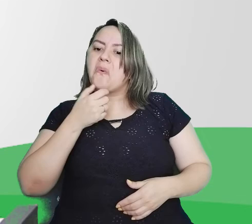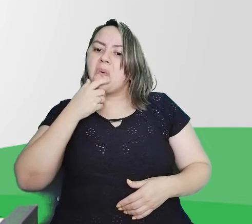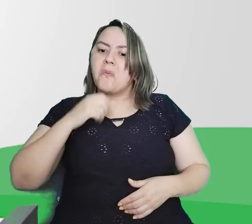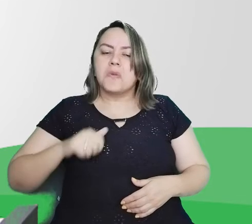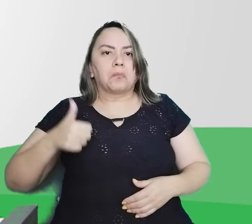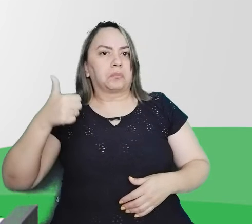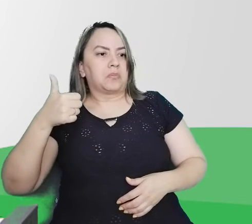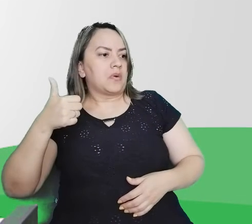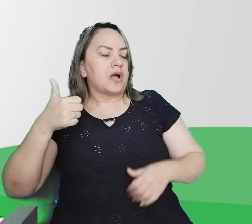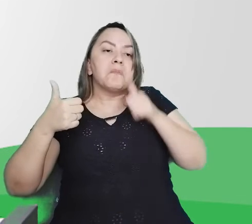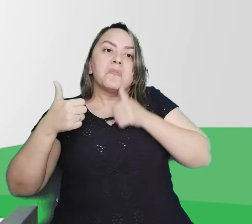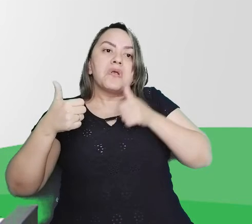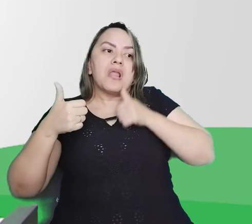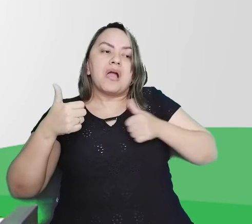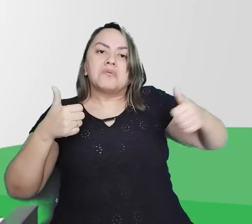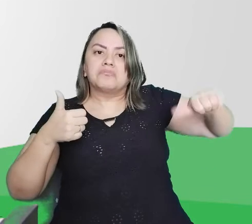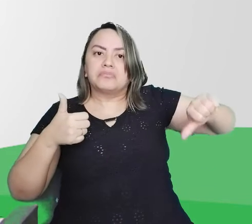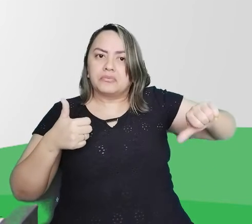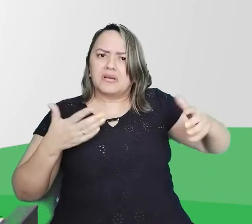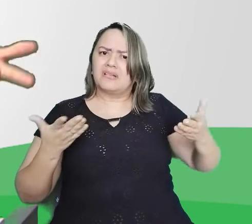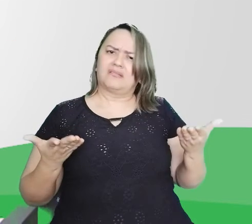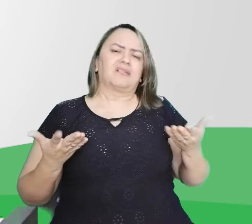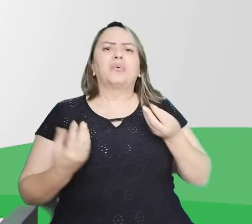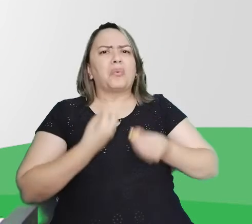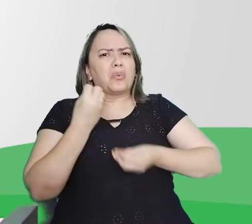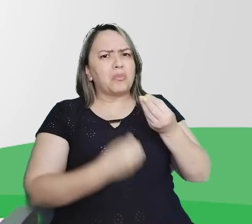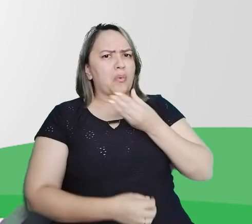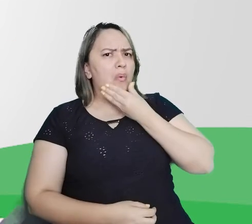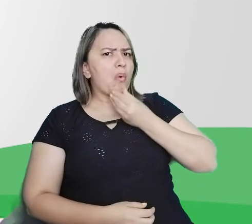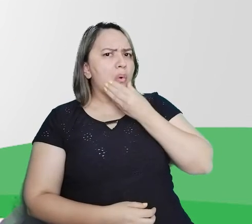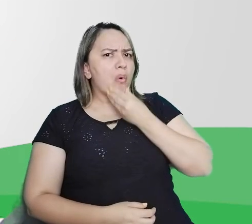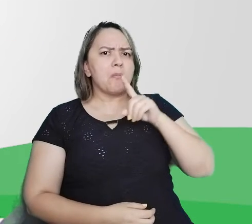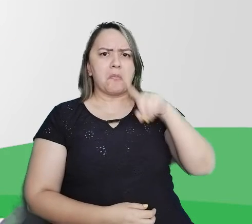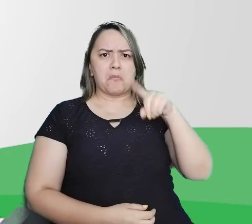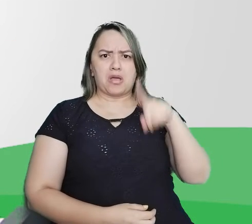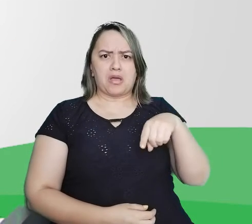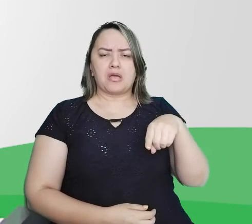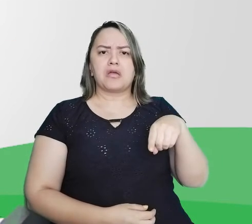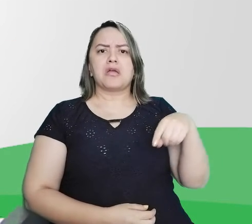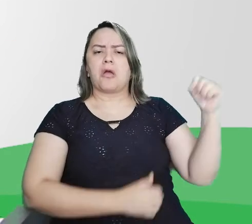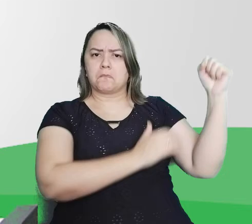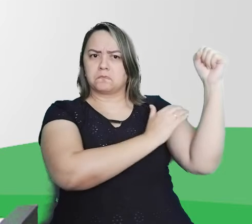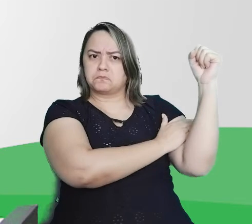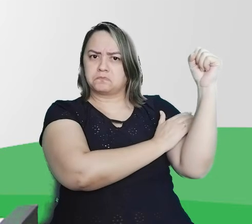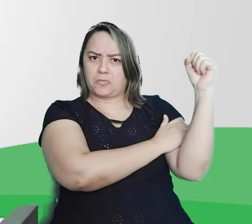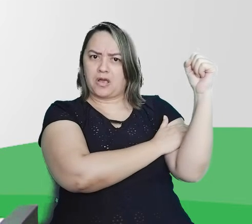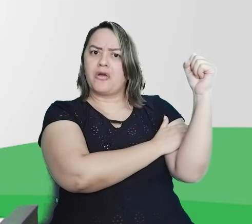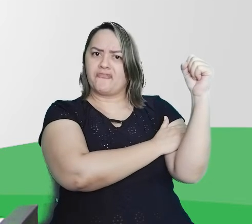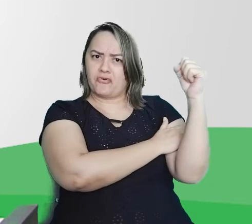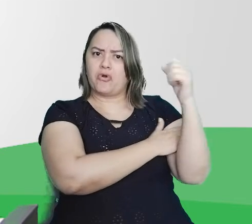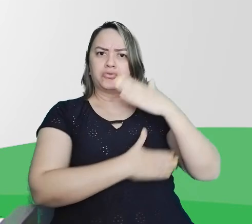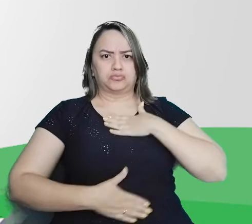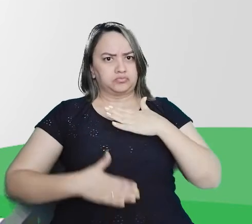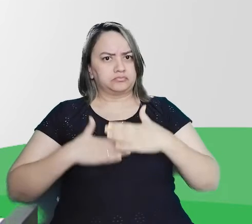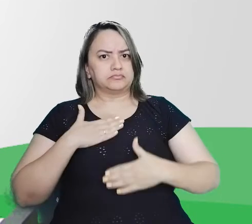se perguntando, mas se homens são biologicamente mais fortes, entre aspas, não seria natural que estivessem